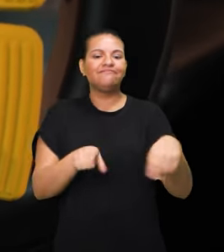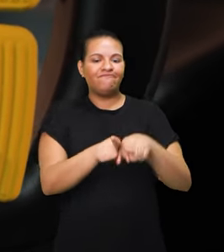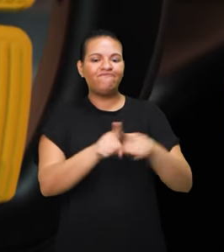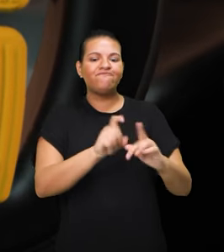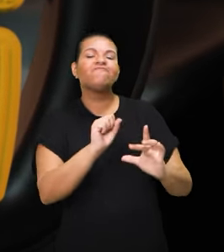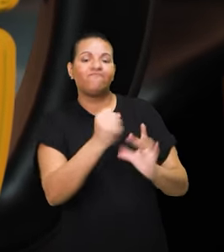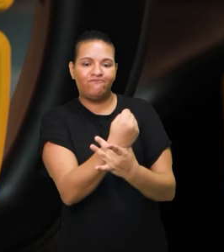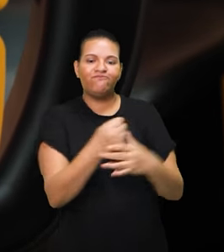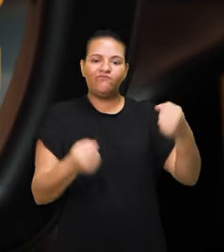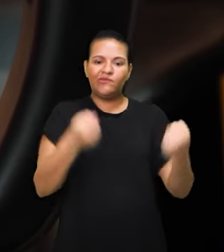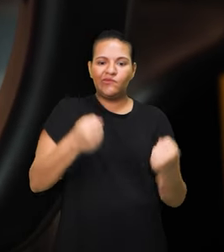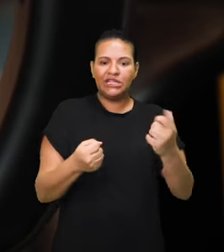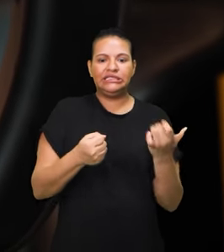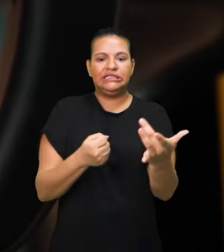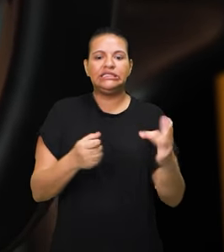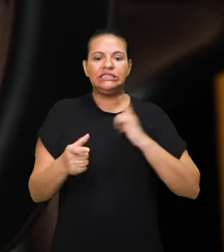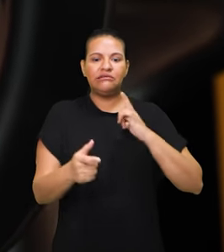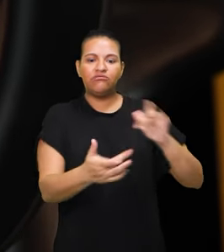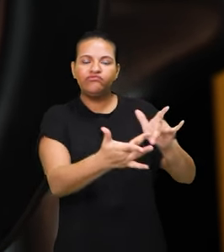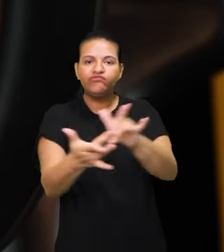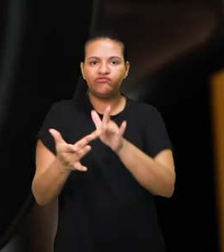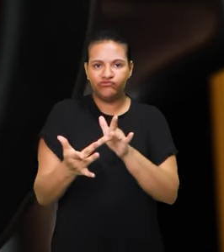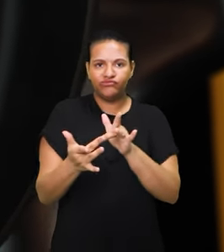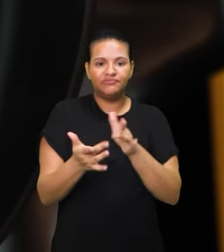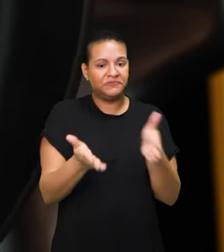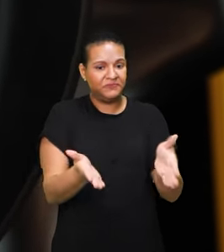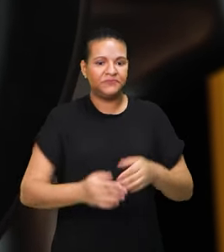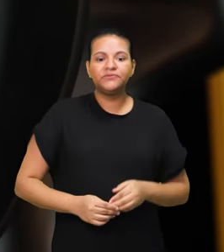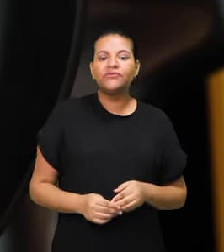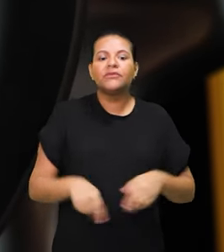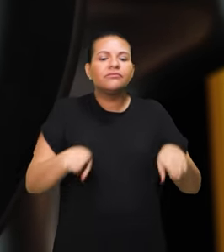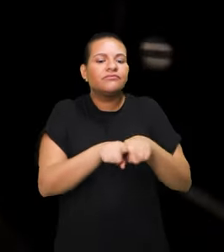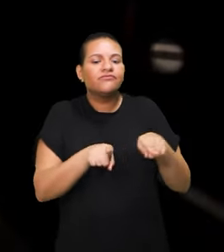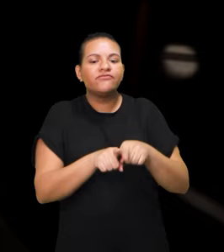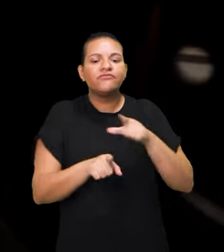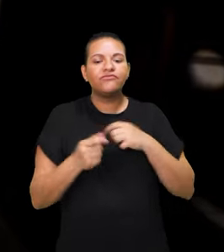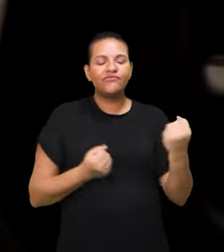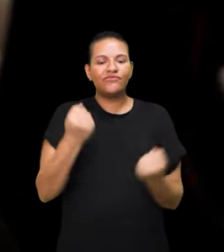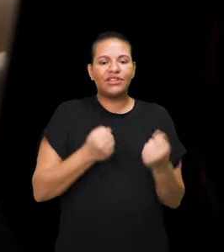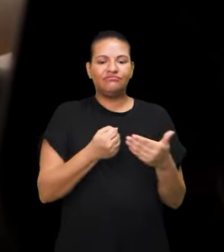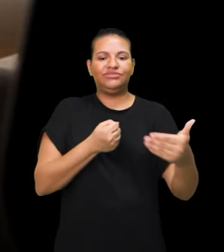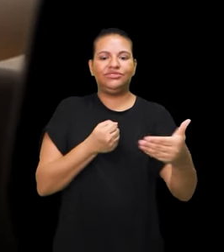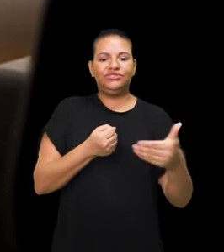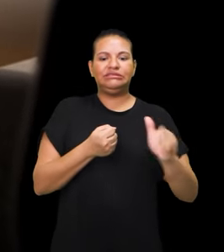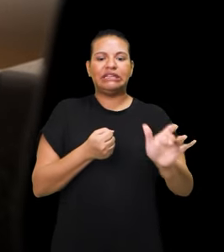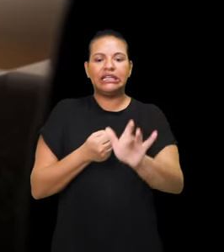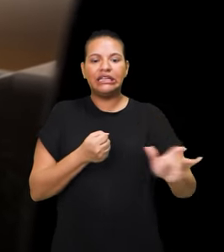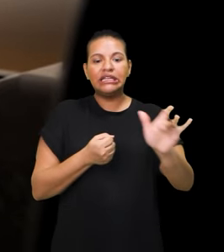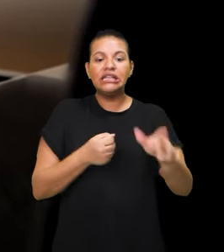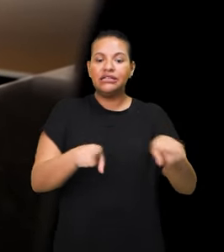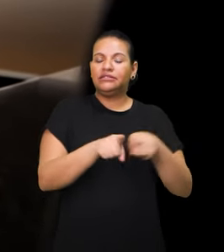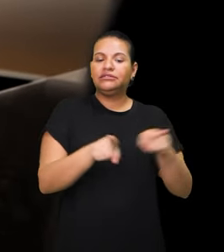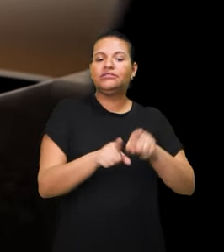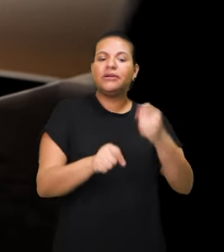totalmente ajustáveis em altura e os pedes também podem ser recuados e avançados Em ambos os conjuntos aqui também existem botões do